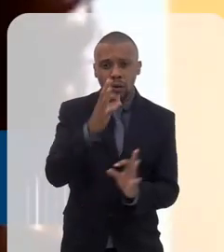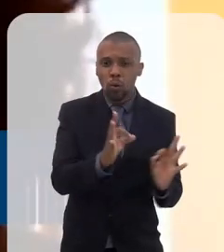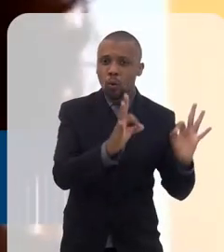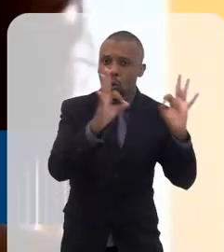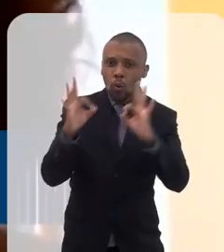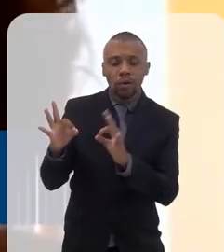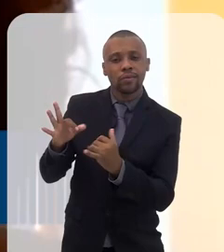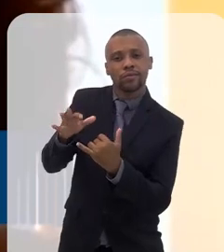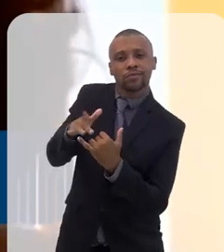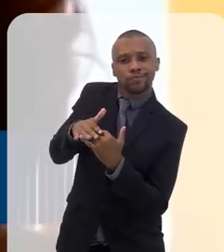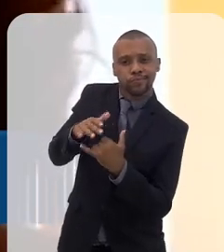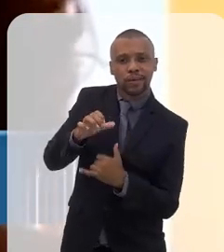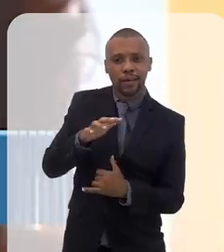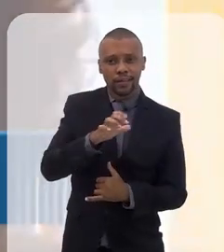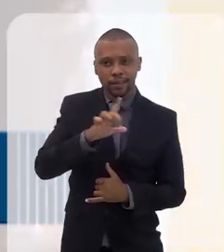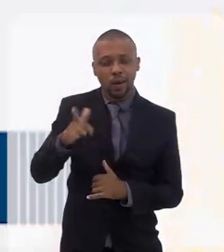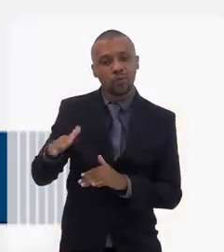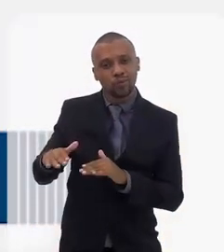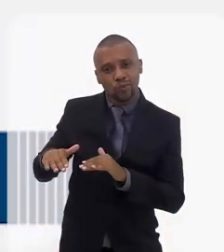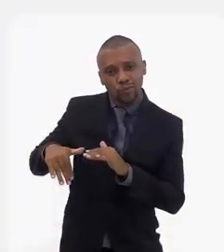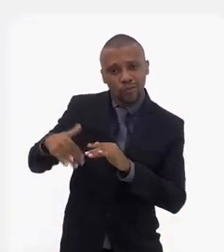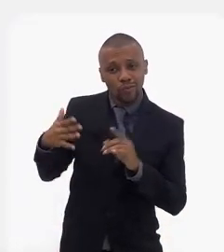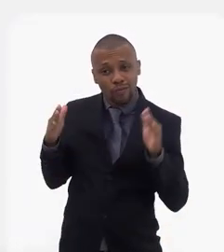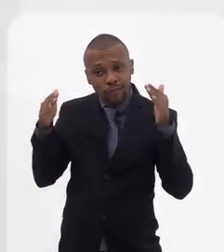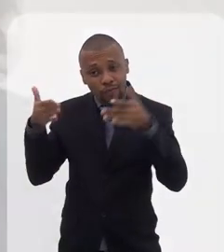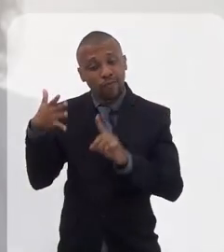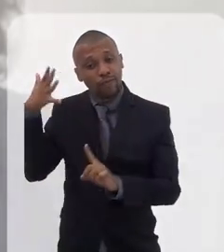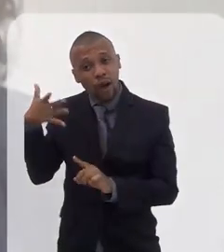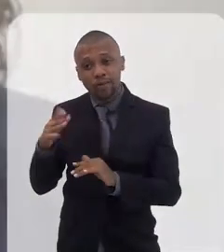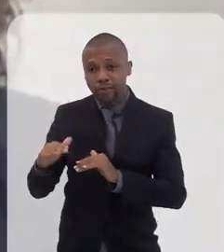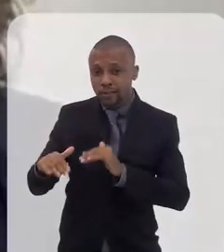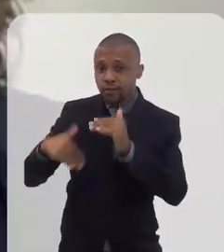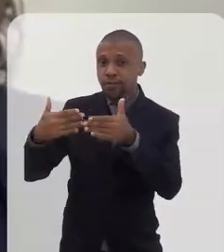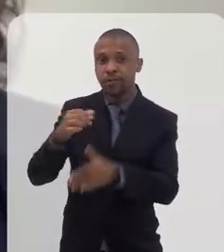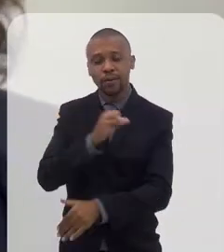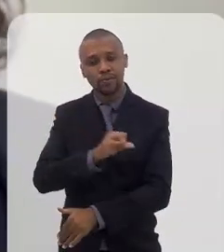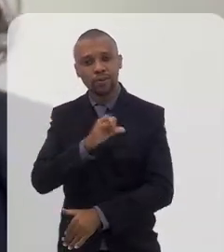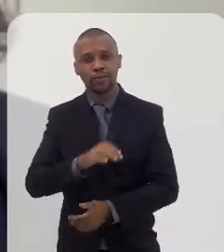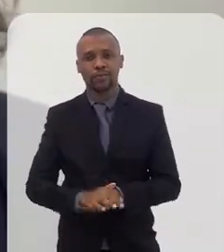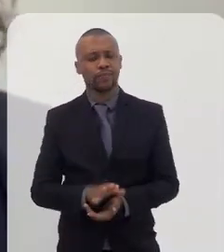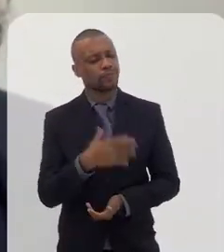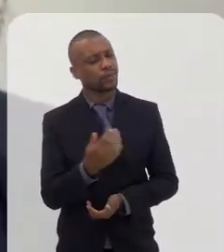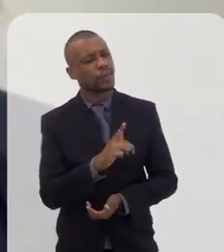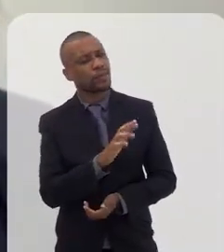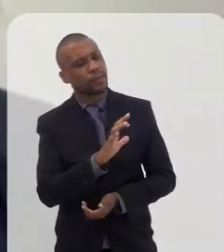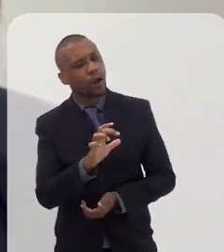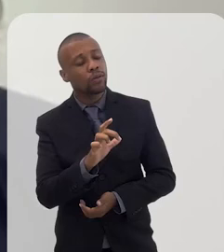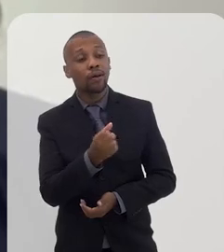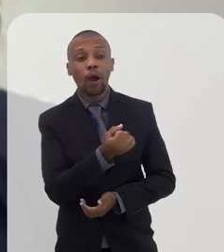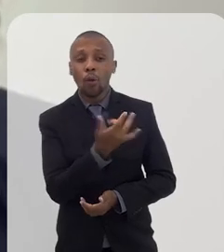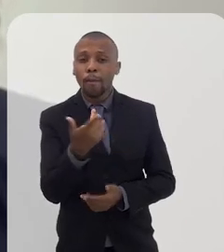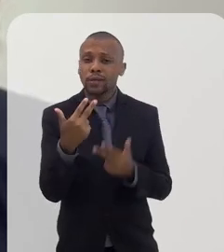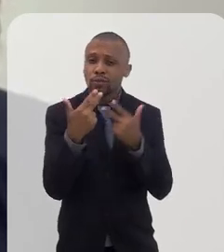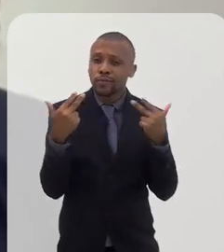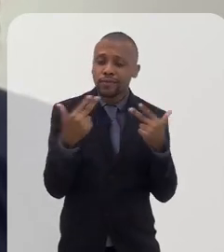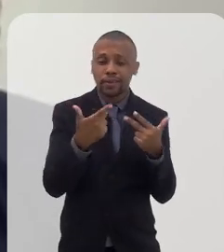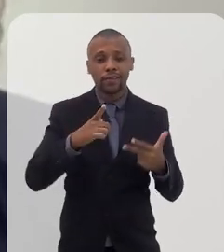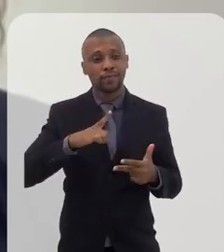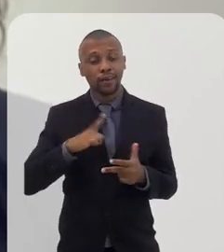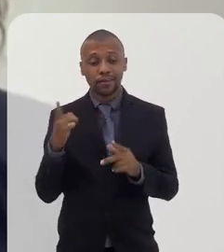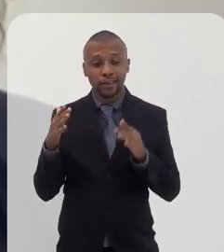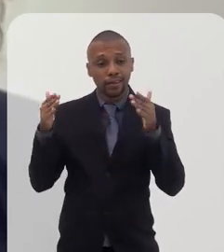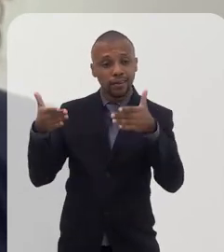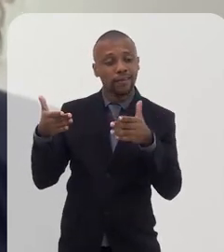assistido no canal do YouTube do Fórum de Desenvolvimento do Rio. Gabriel, algumas novidades foram anunciadas nesse Fórum Capacita